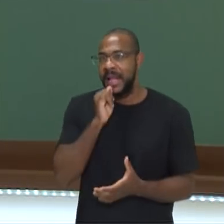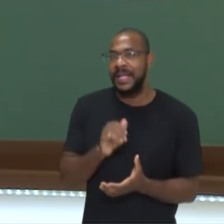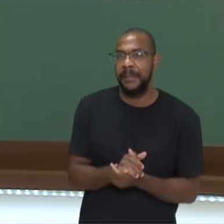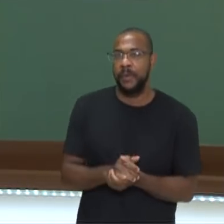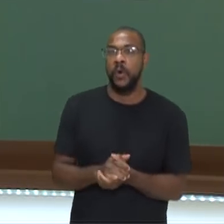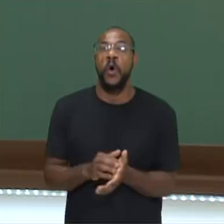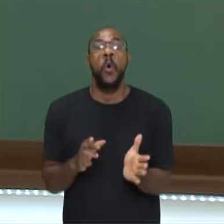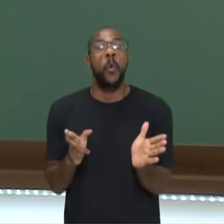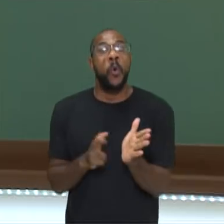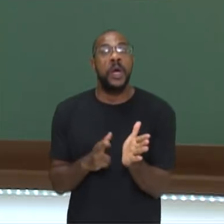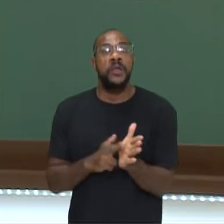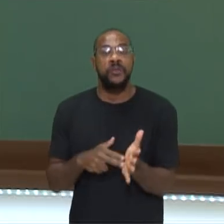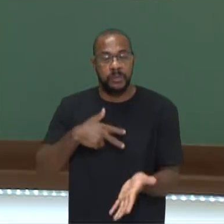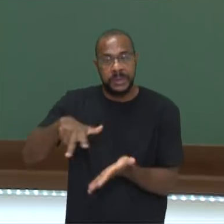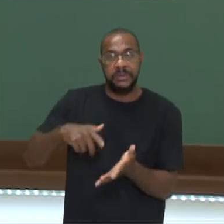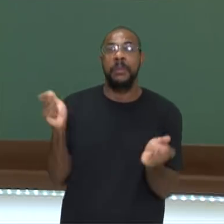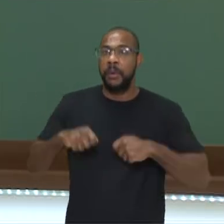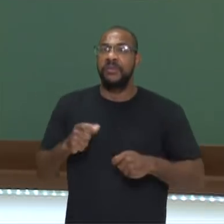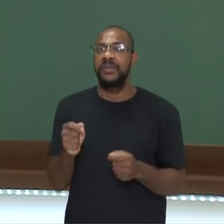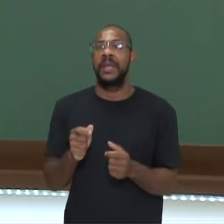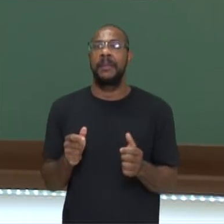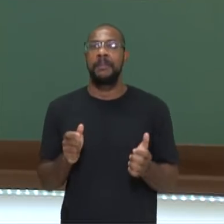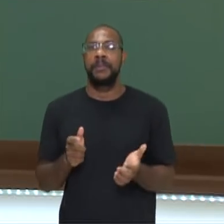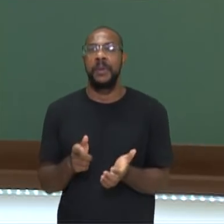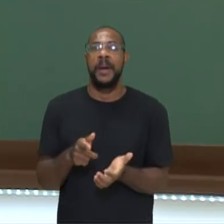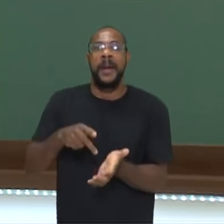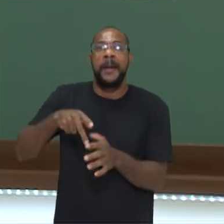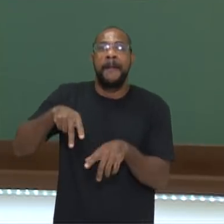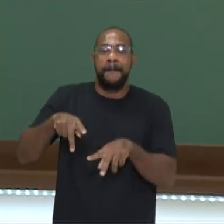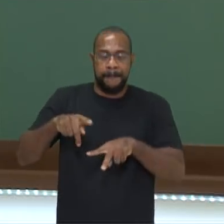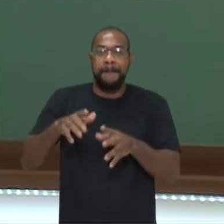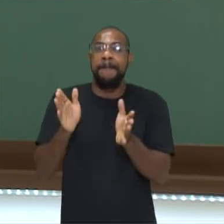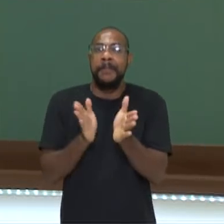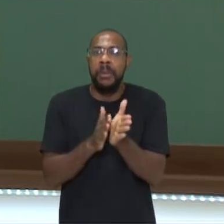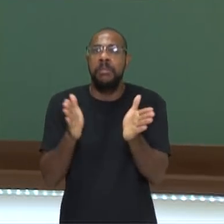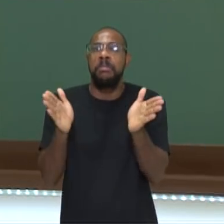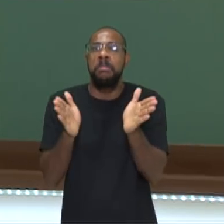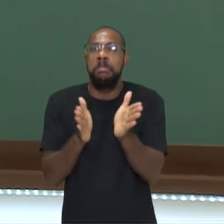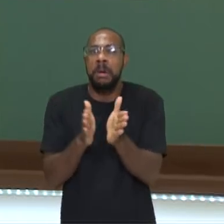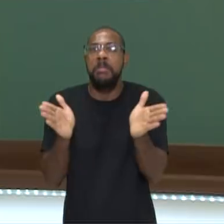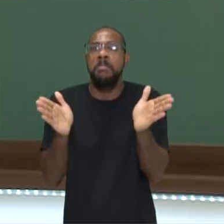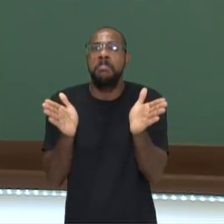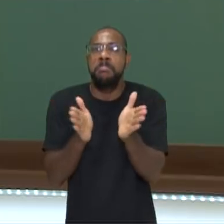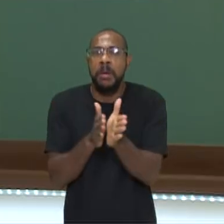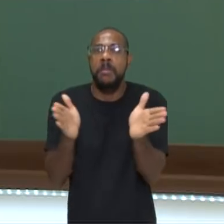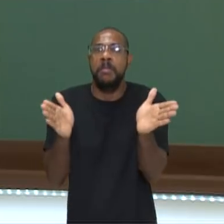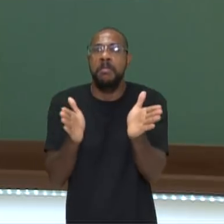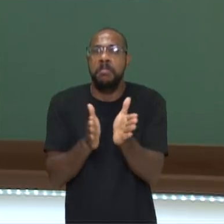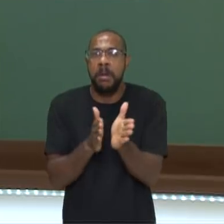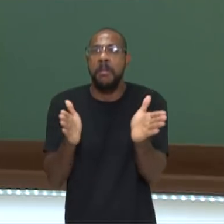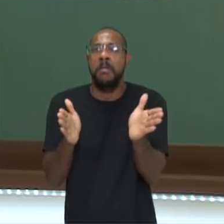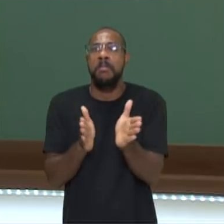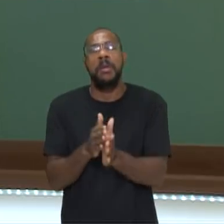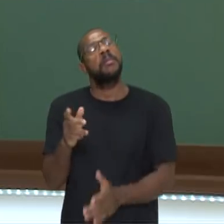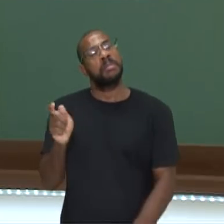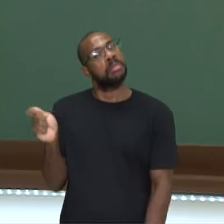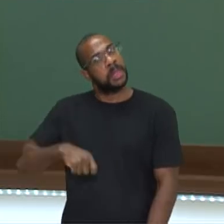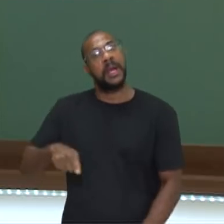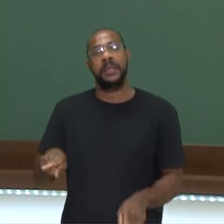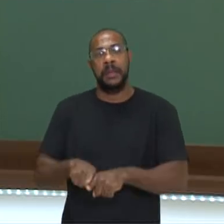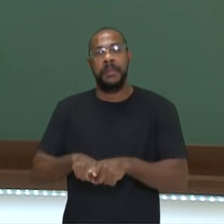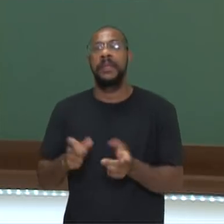das mãos ou pela batida dos pés, certo? Então, a dança caracteriza-se pelo